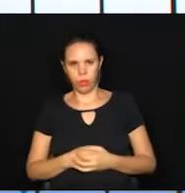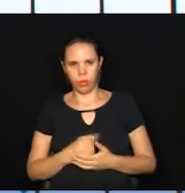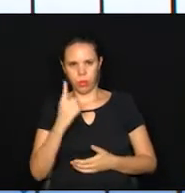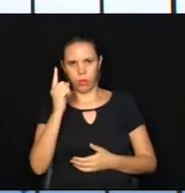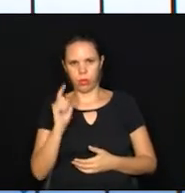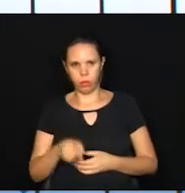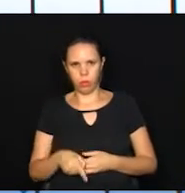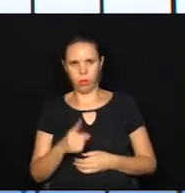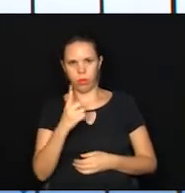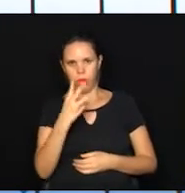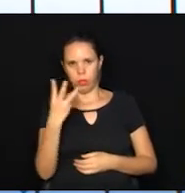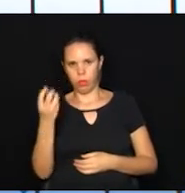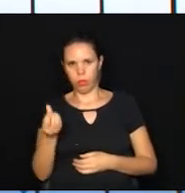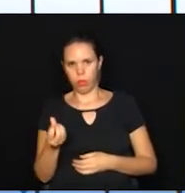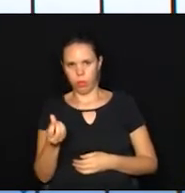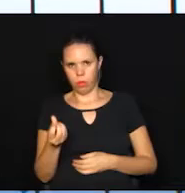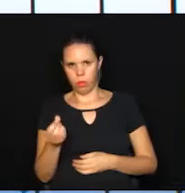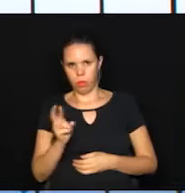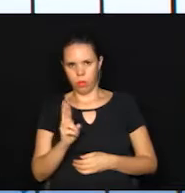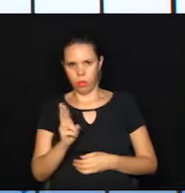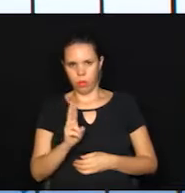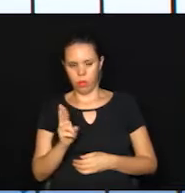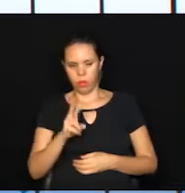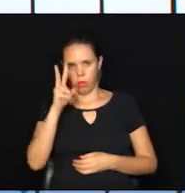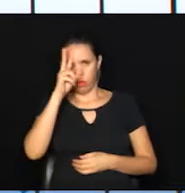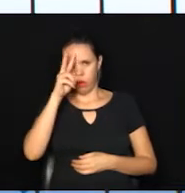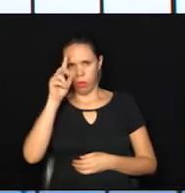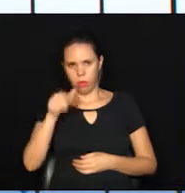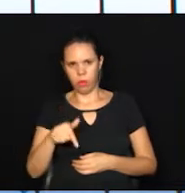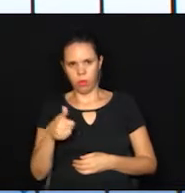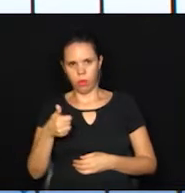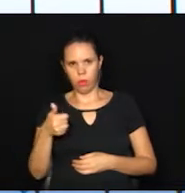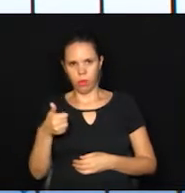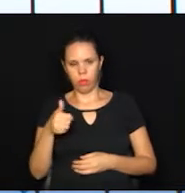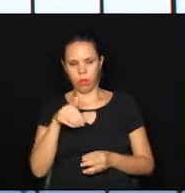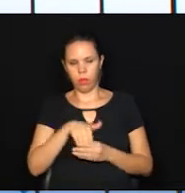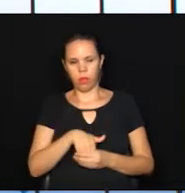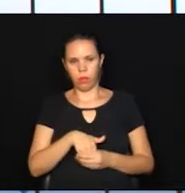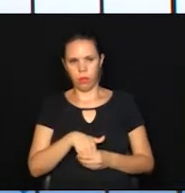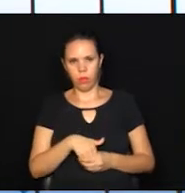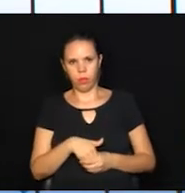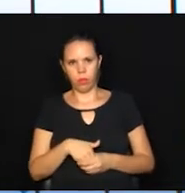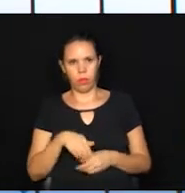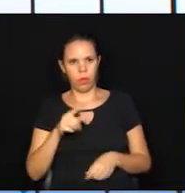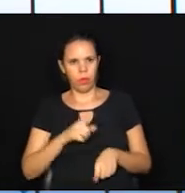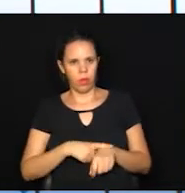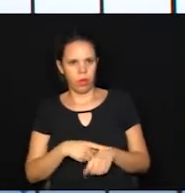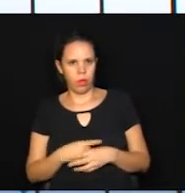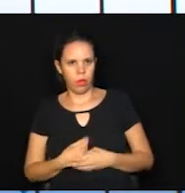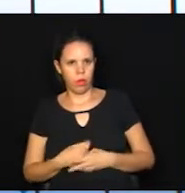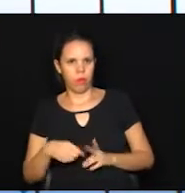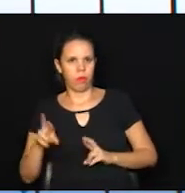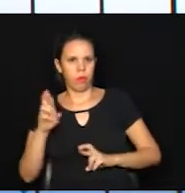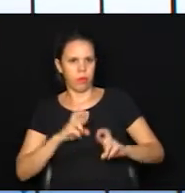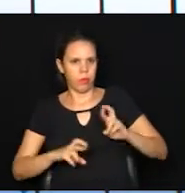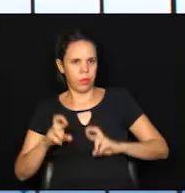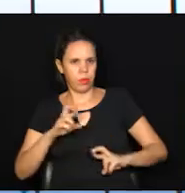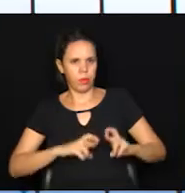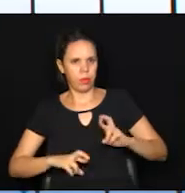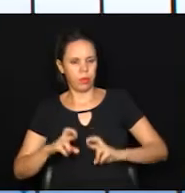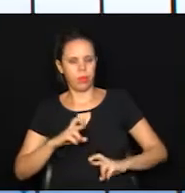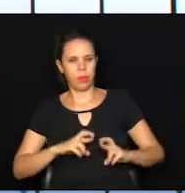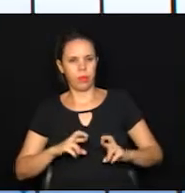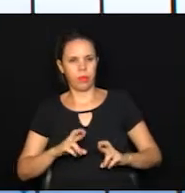R$ 1.136. Lembrando que esta é a primeira votação, momento em que é analisado